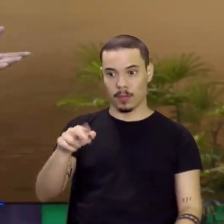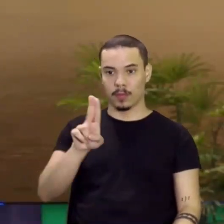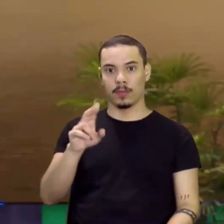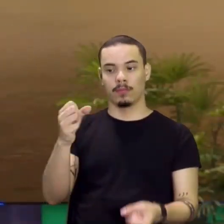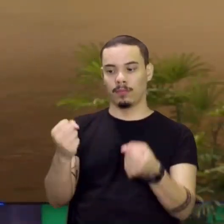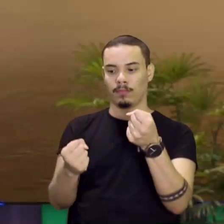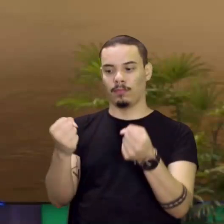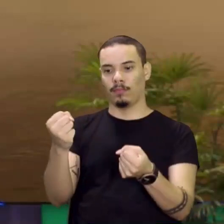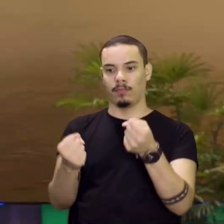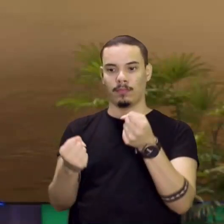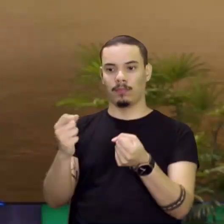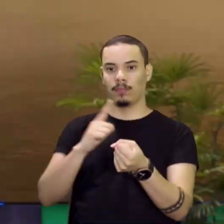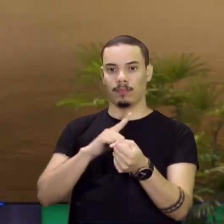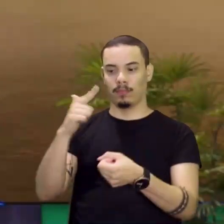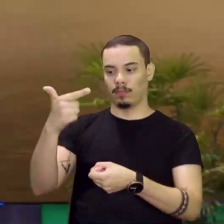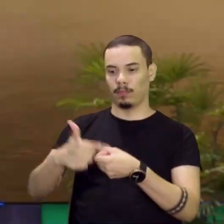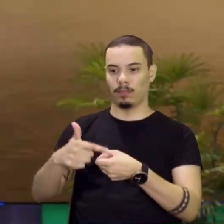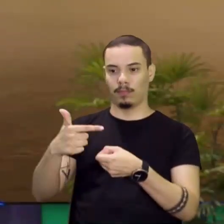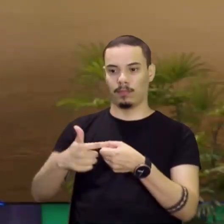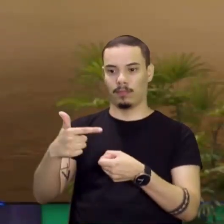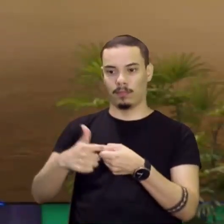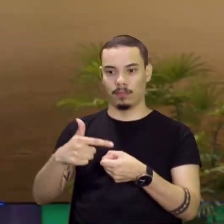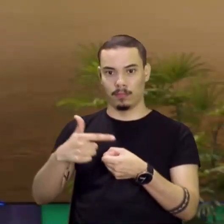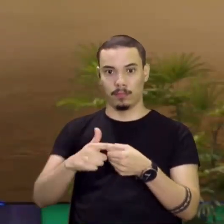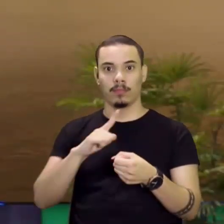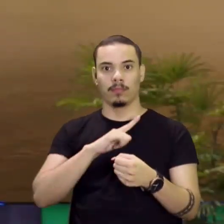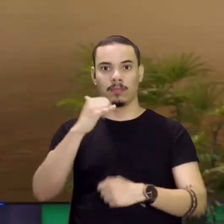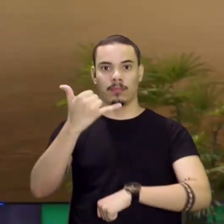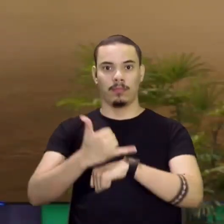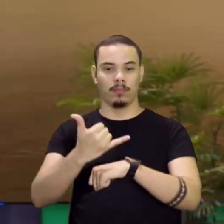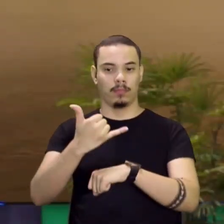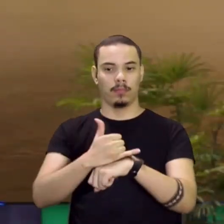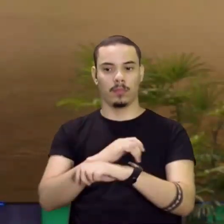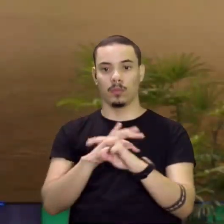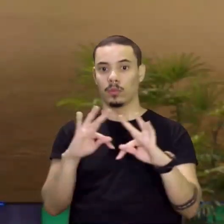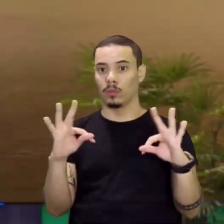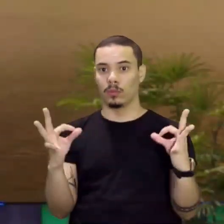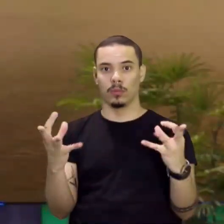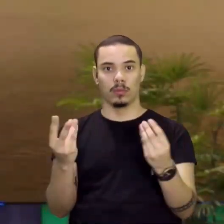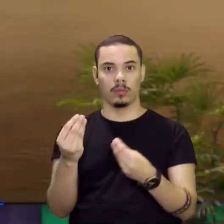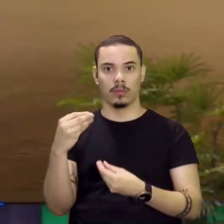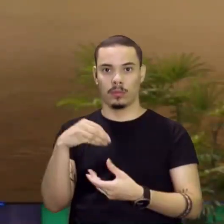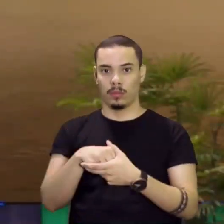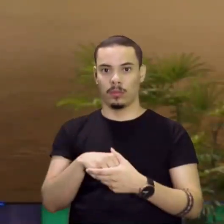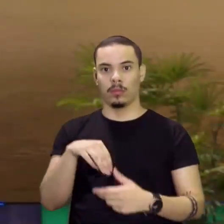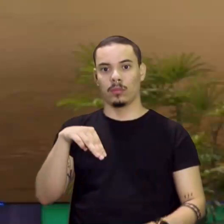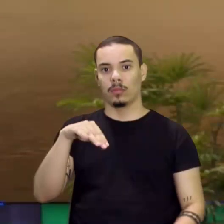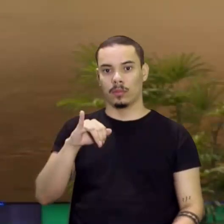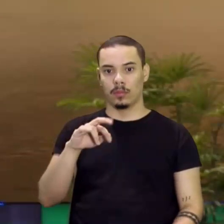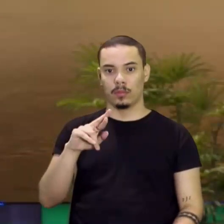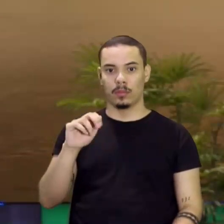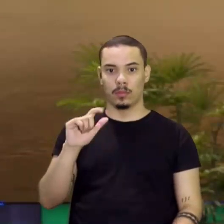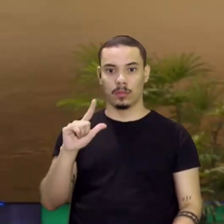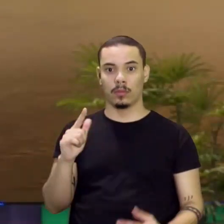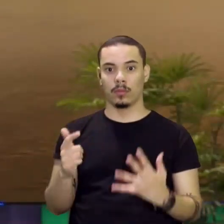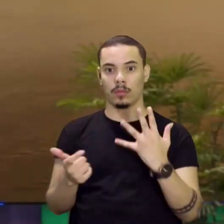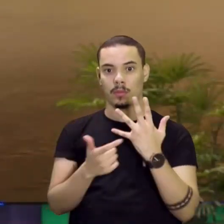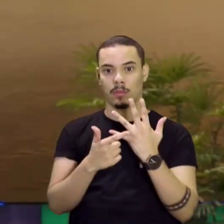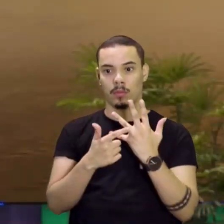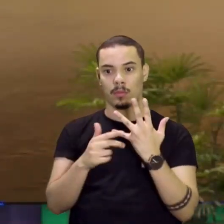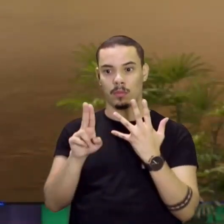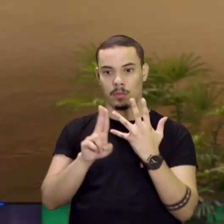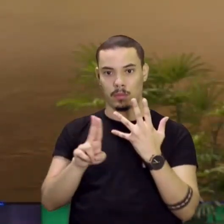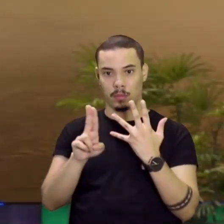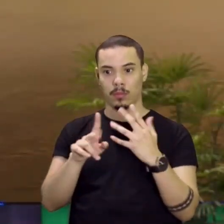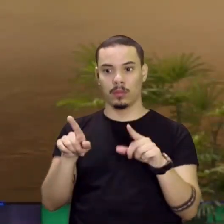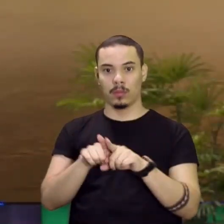usei o carro tem estrutura metálica. Tudo isso vem de quê? De minerais. E aqui eu estou usando uma aliança, o Vitor está